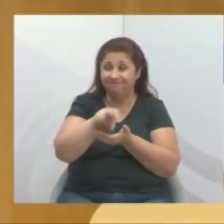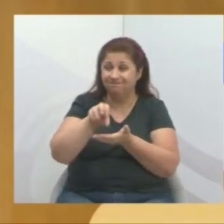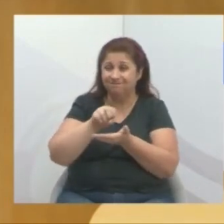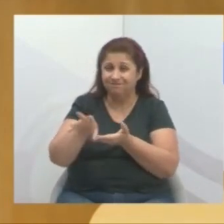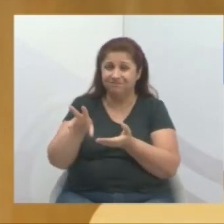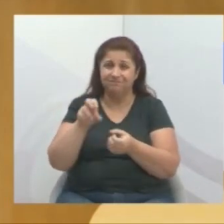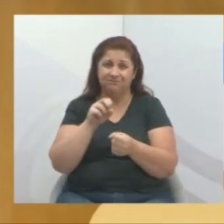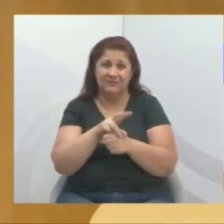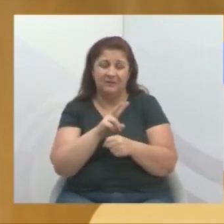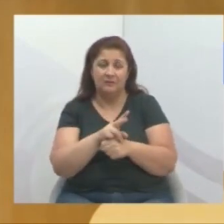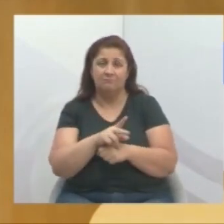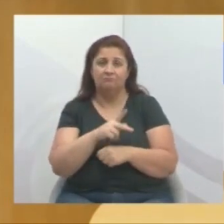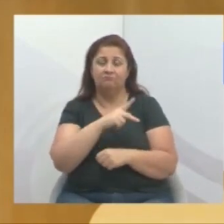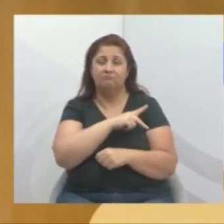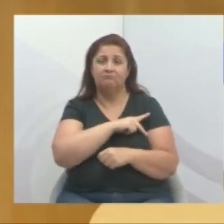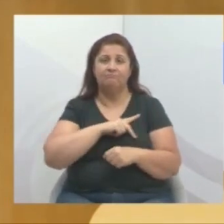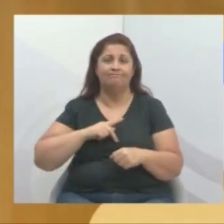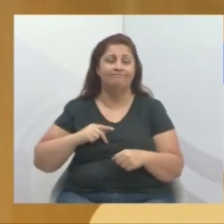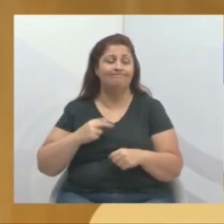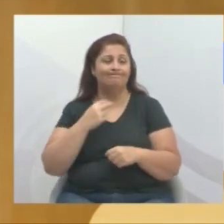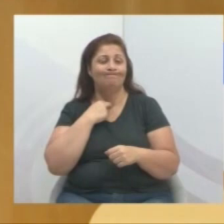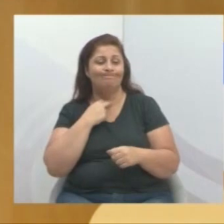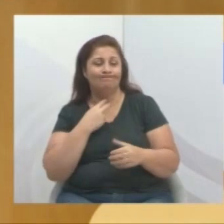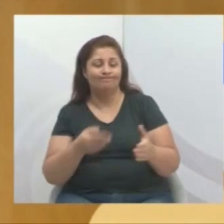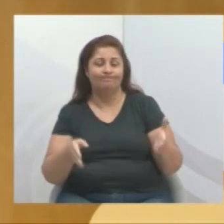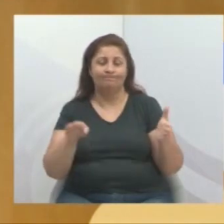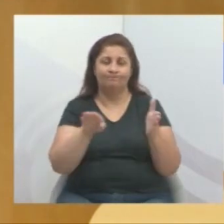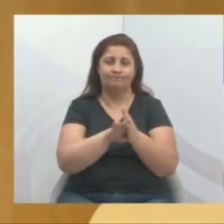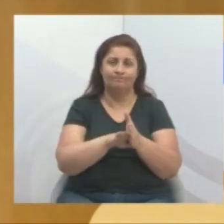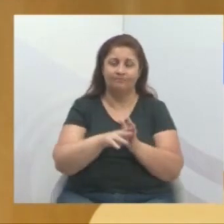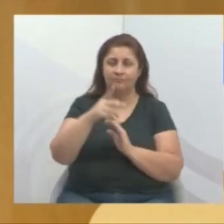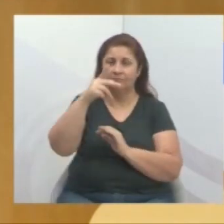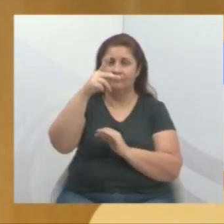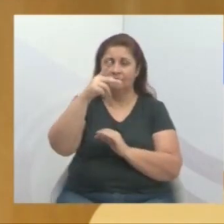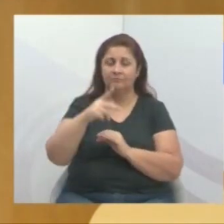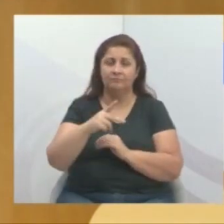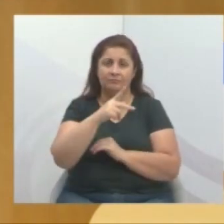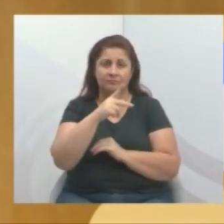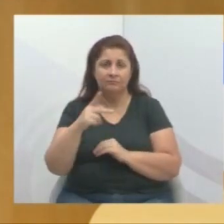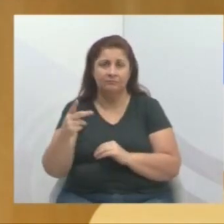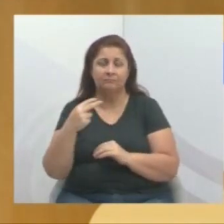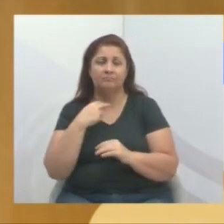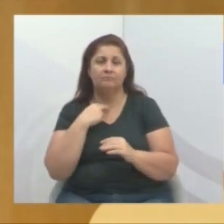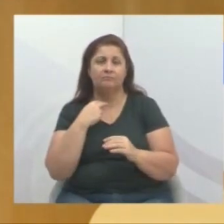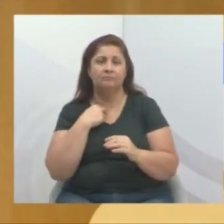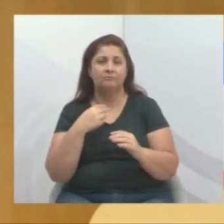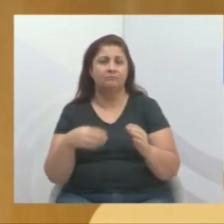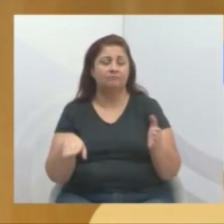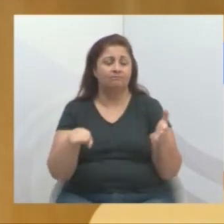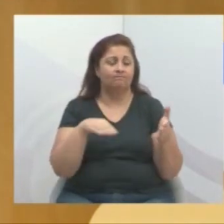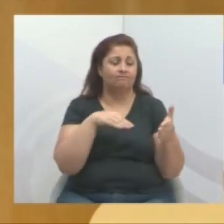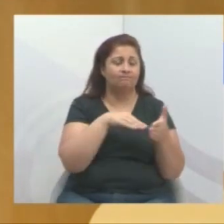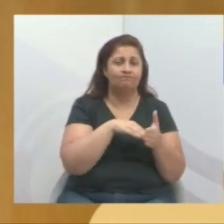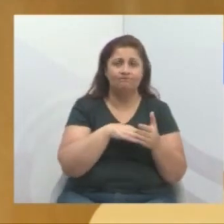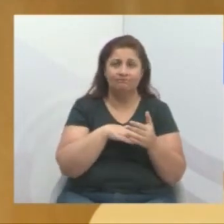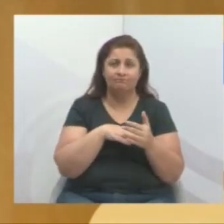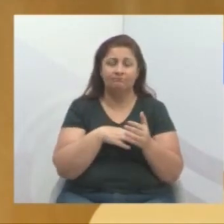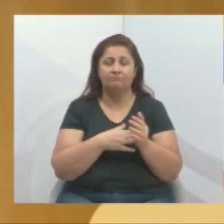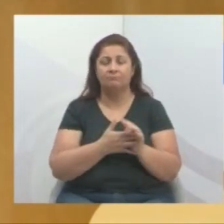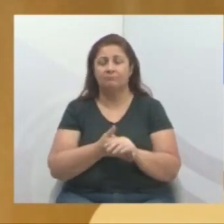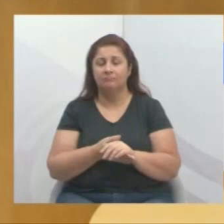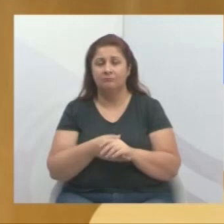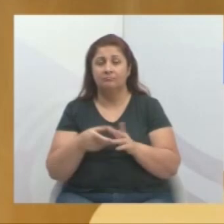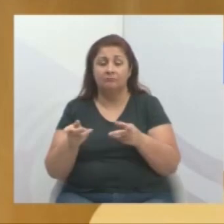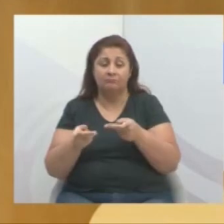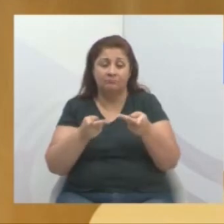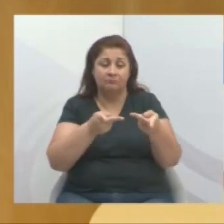o pastor não pode chegar, um padre não pode entrar para poder fazer essa visita